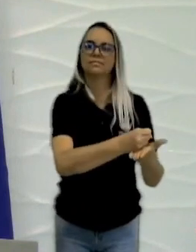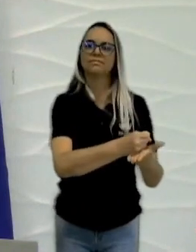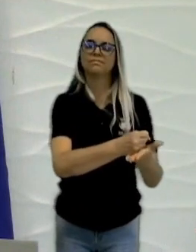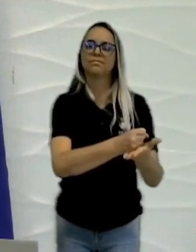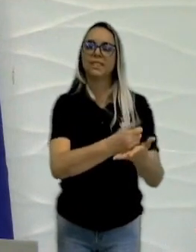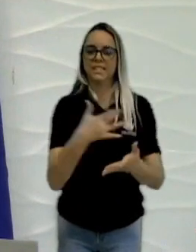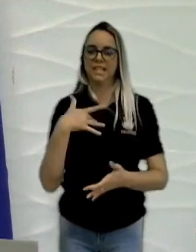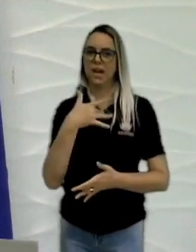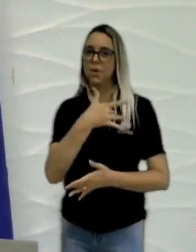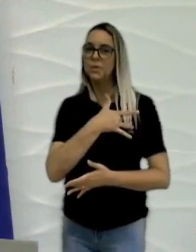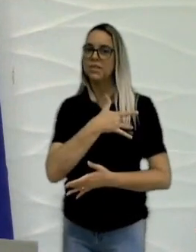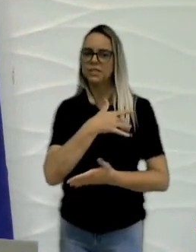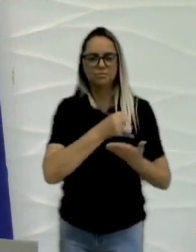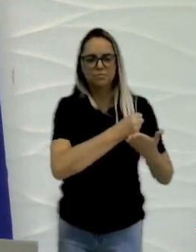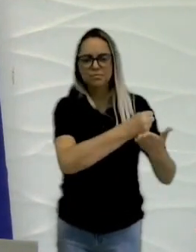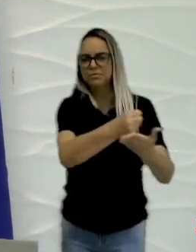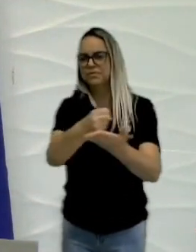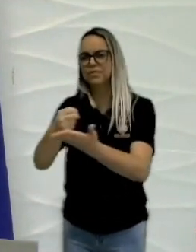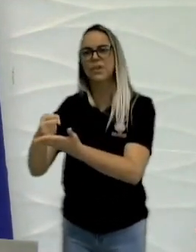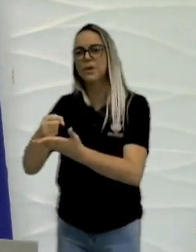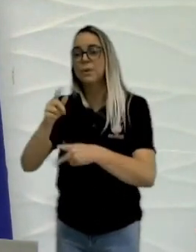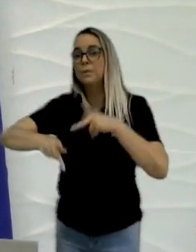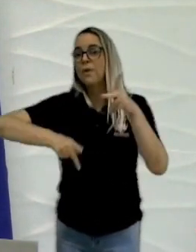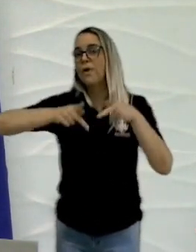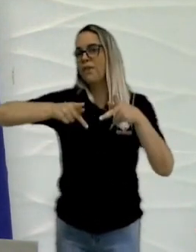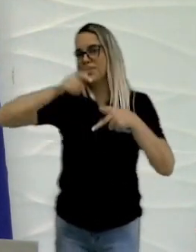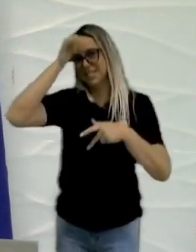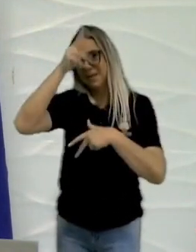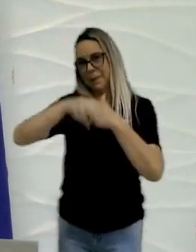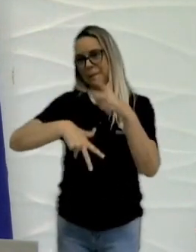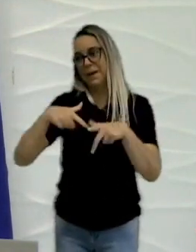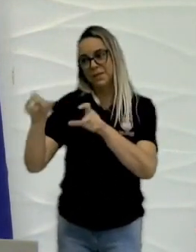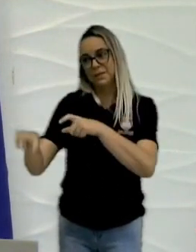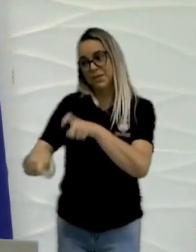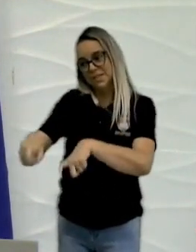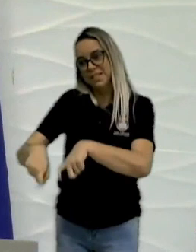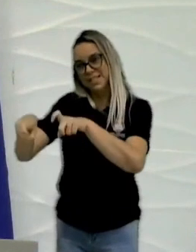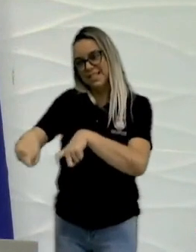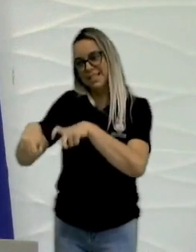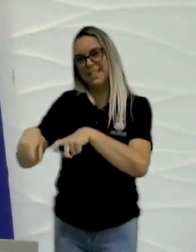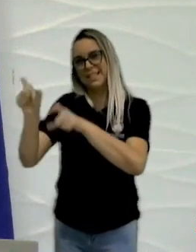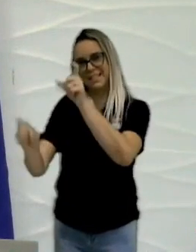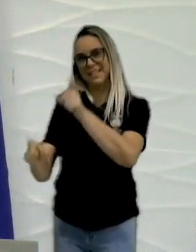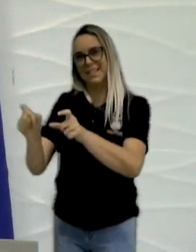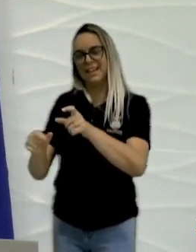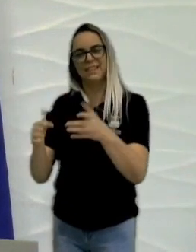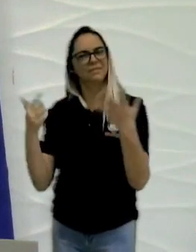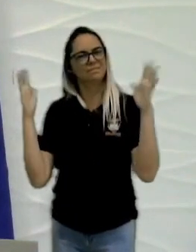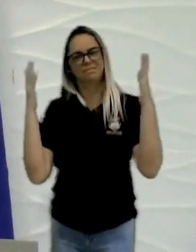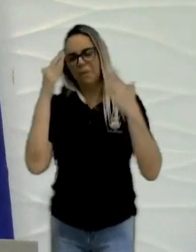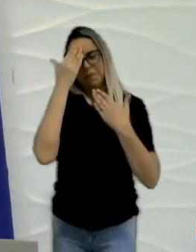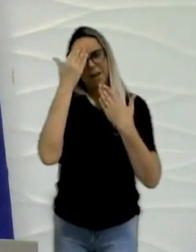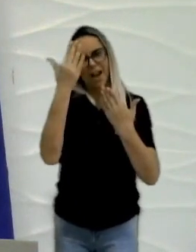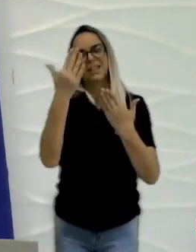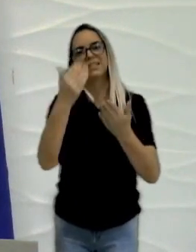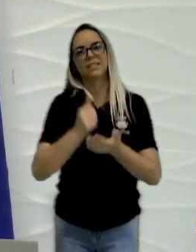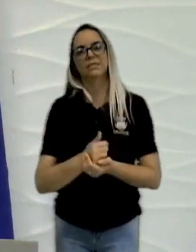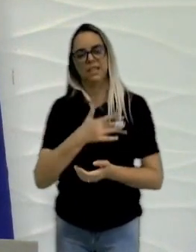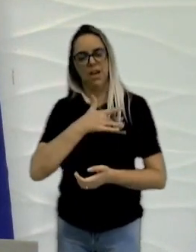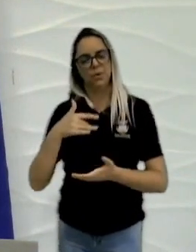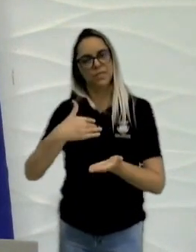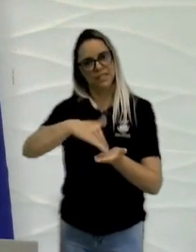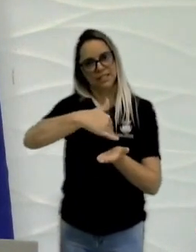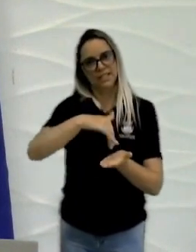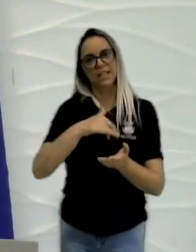com a saúde e melhoria da saúde do nosso povo do campo. Então, nossa gratidão aí a toda a equipe da Secretaria de Saúde por esse